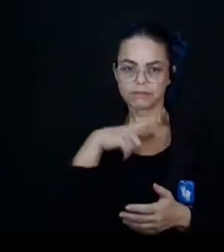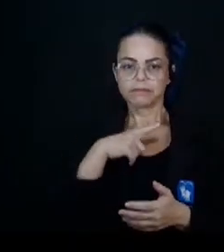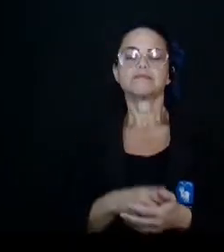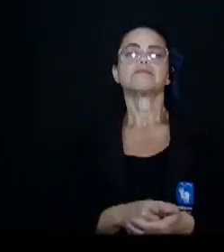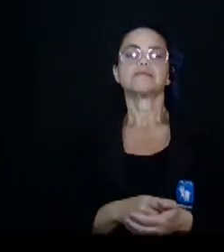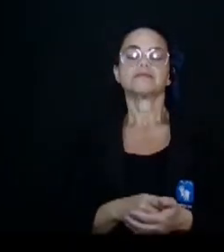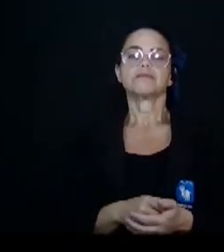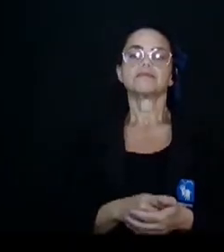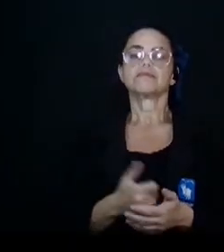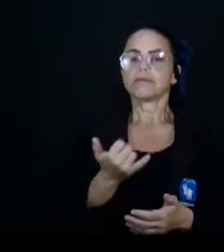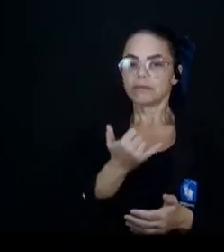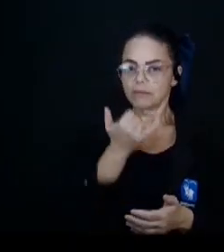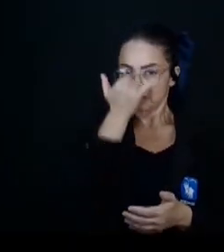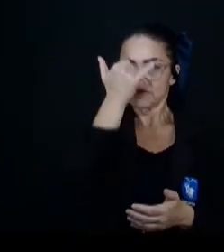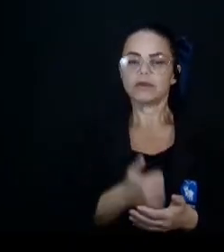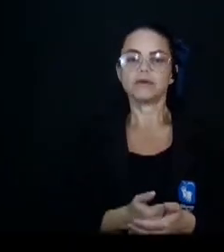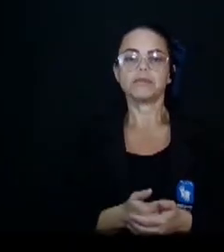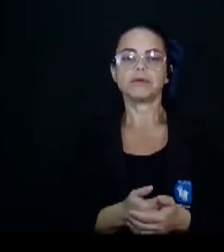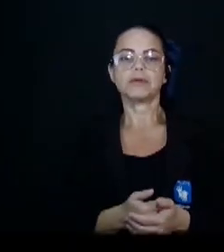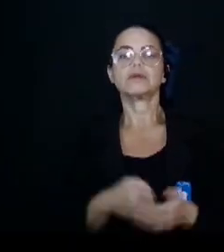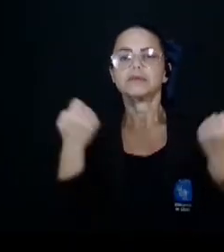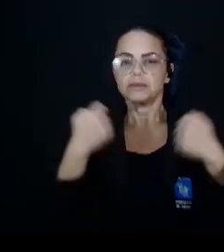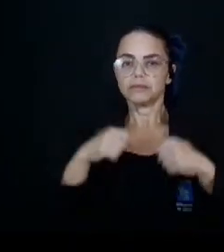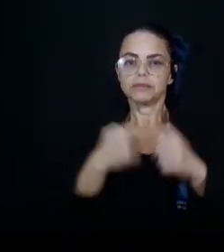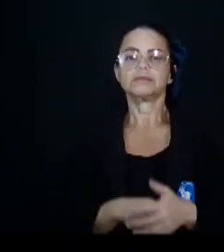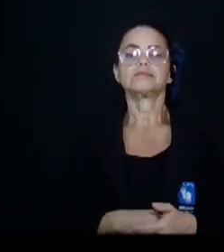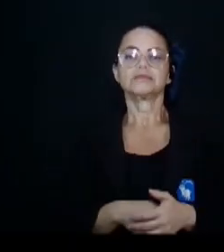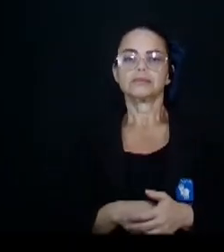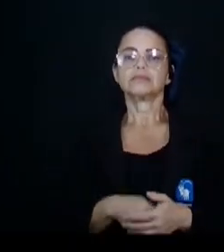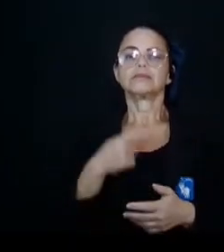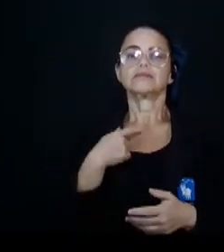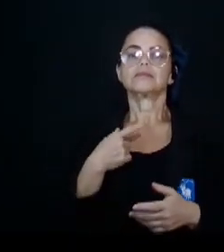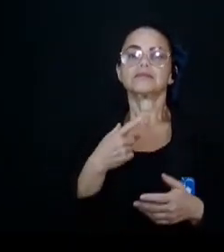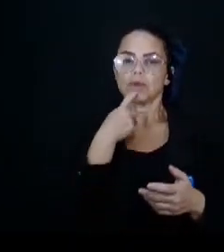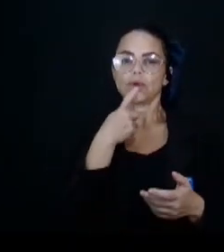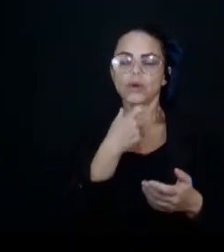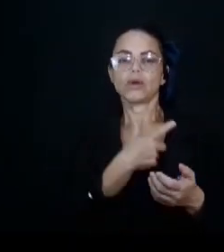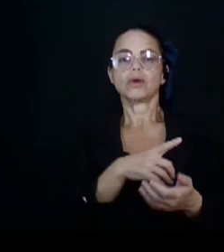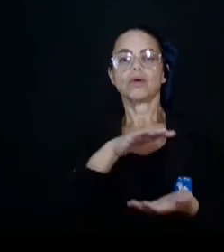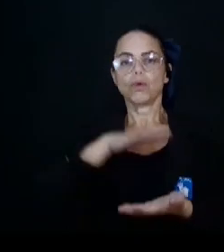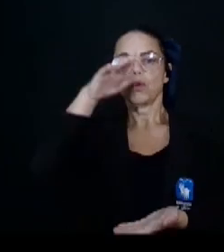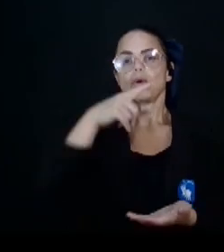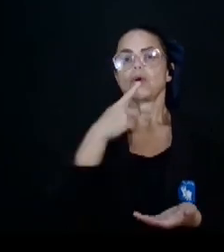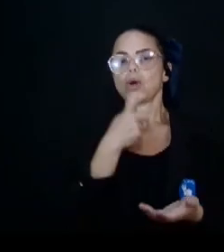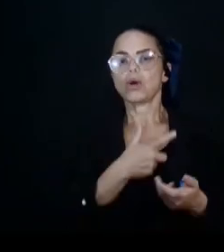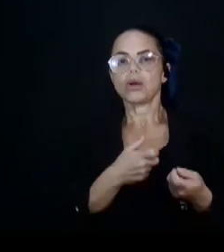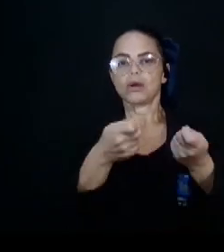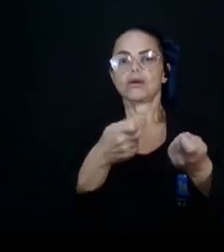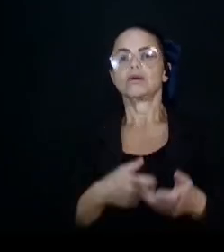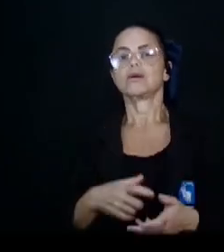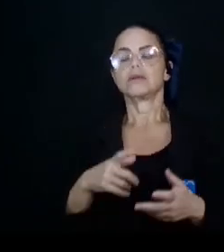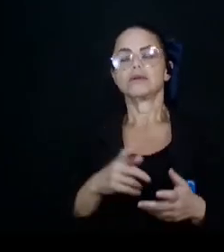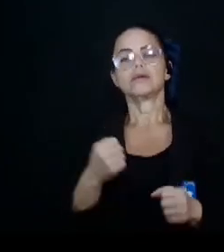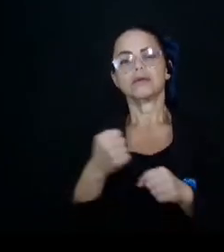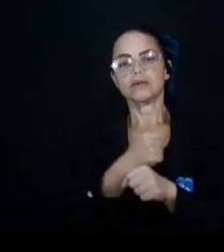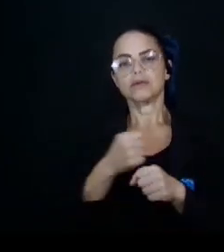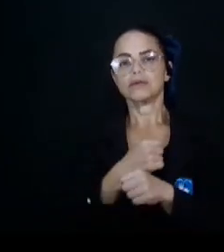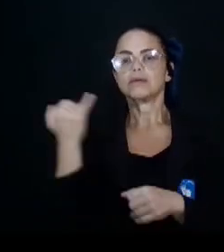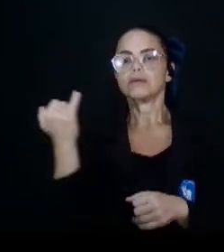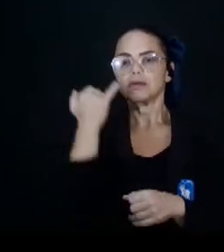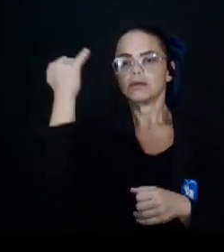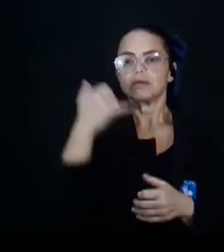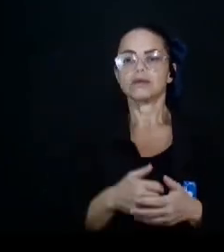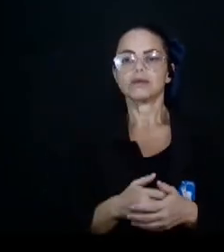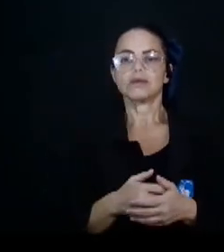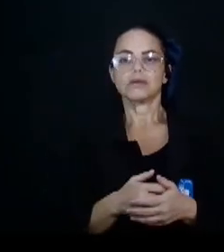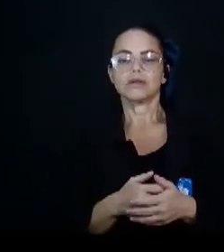acidentes, né? E precisa desses hemocomponentes, desses estoques cheios. Mas todo ano é importante, como eu falei, né?